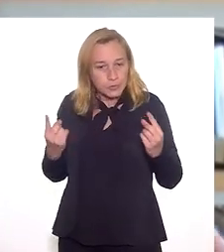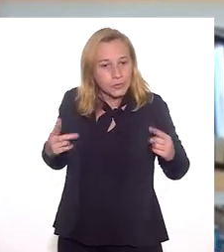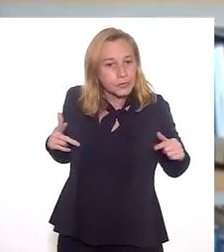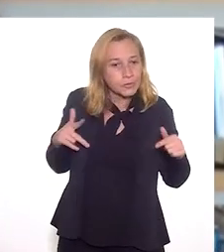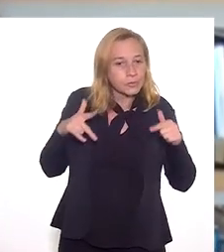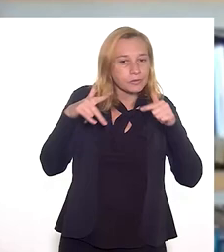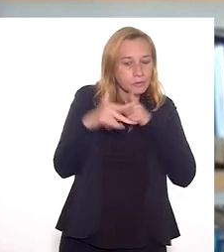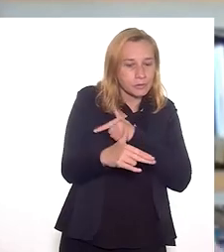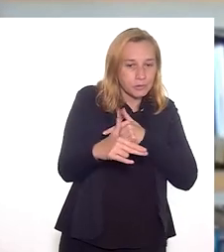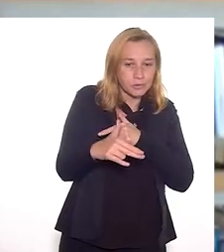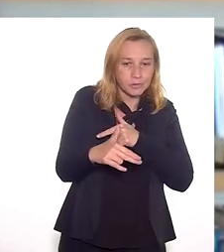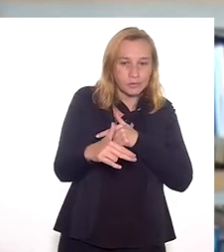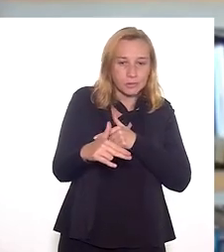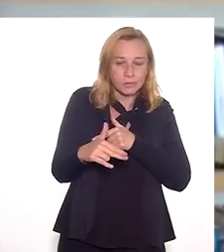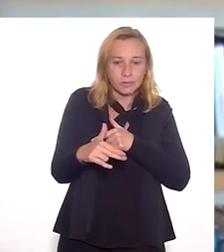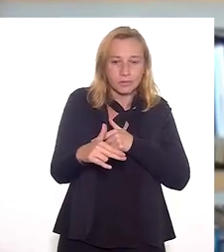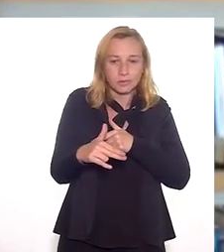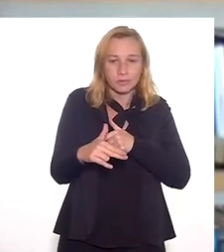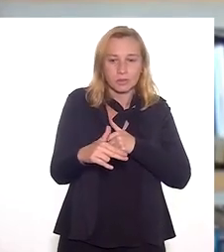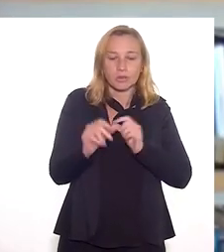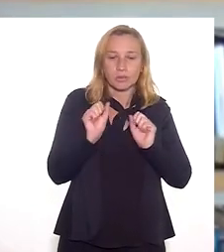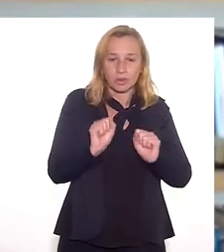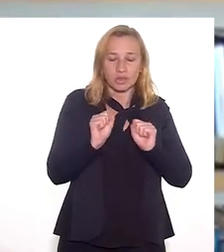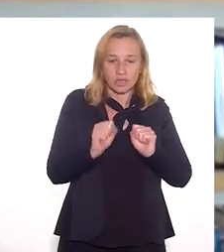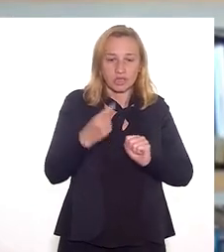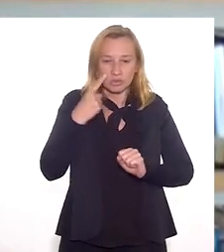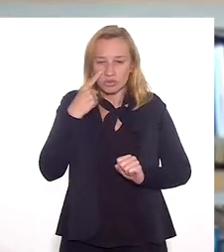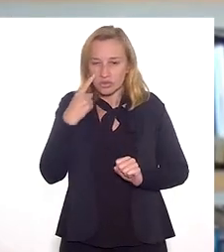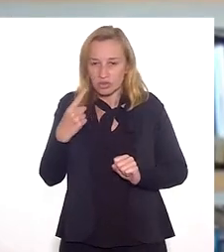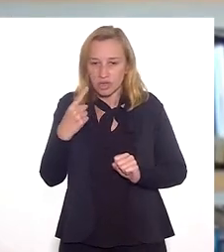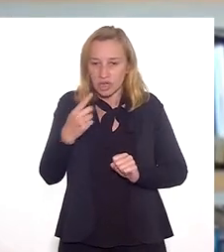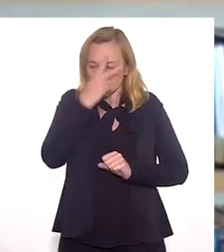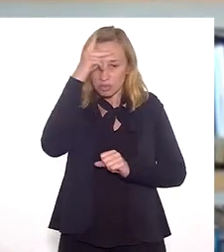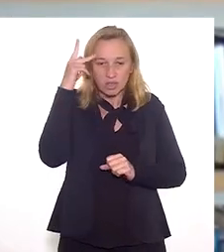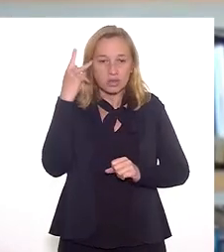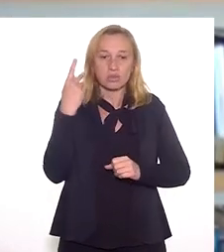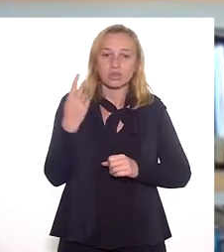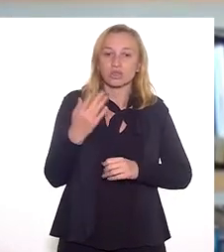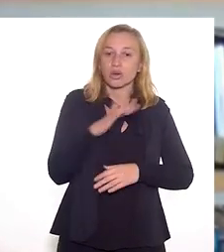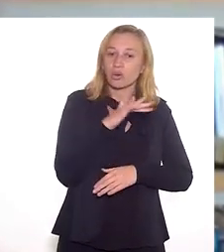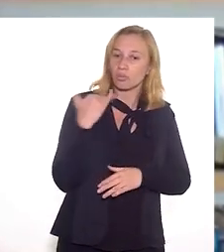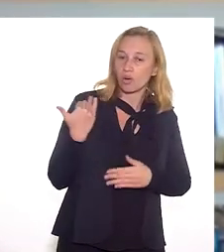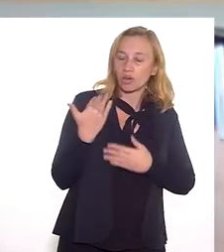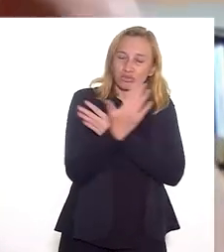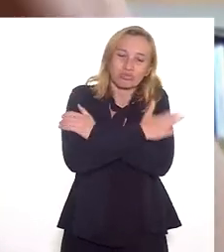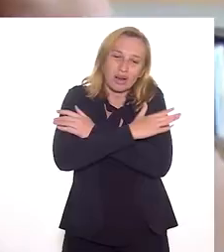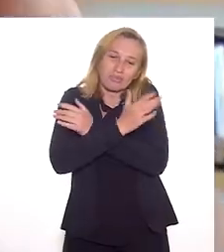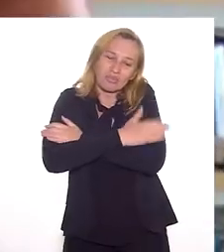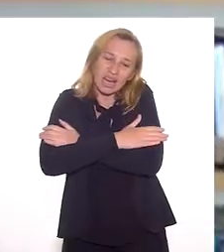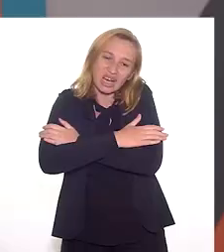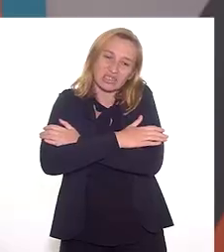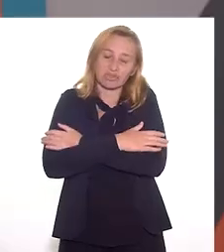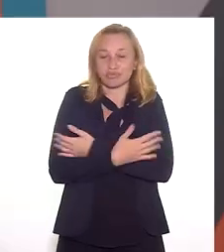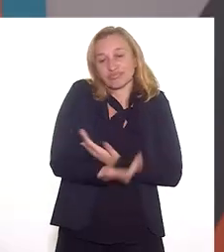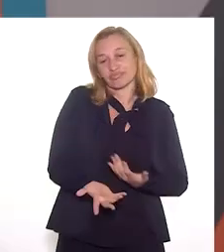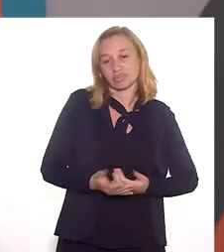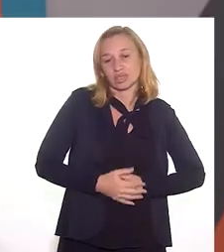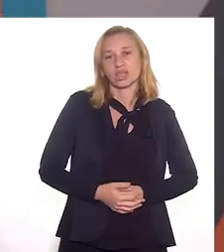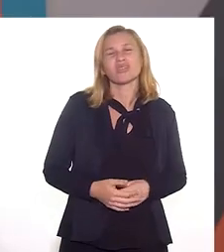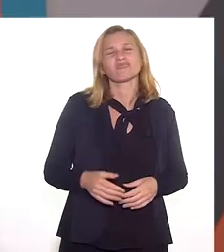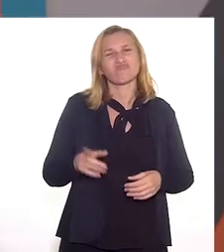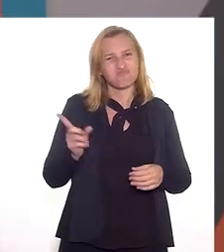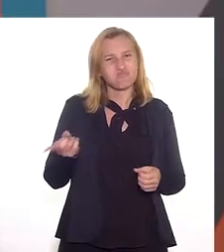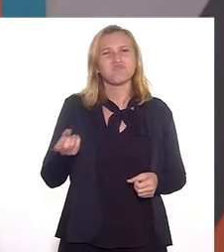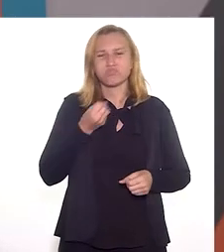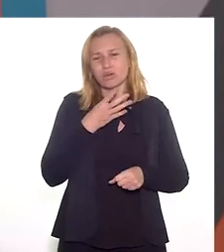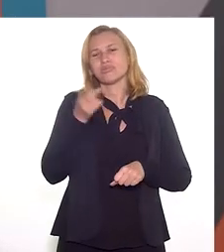que nos afastou, que impediu que os lutos fossem concretizados com abraços, com despedidas. Eu acho que a gente